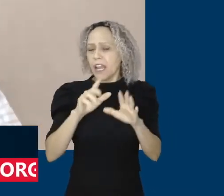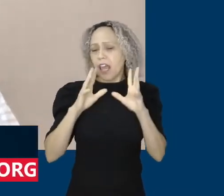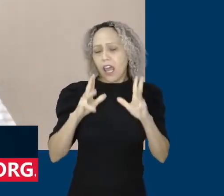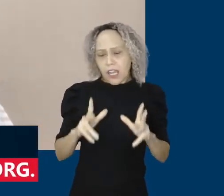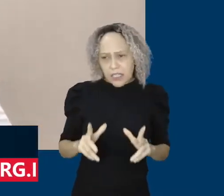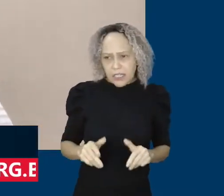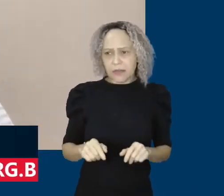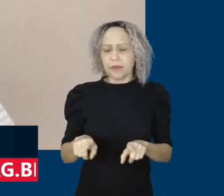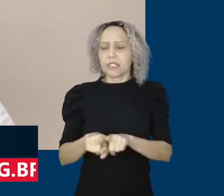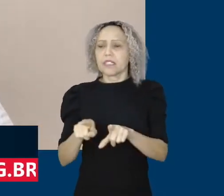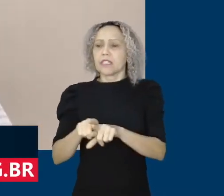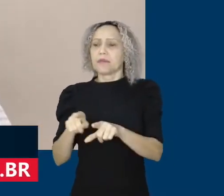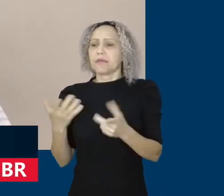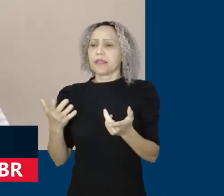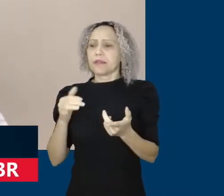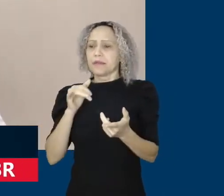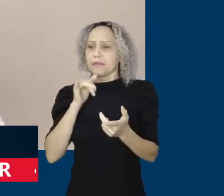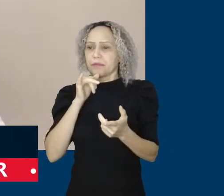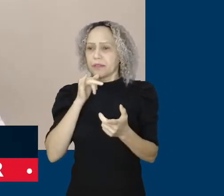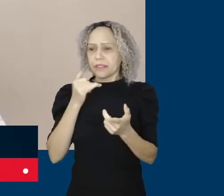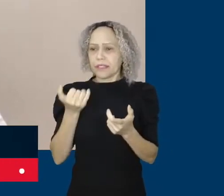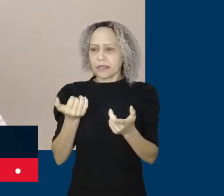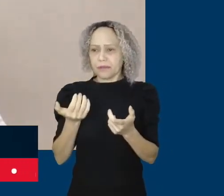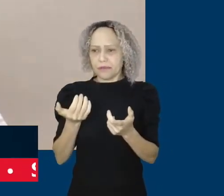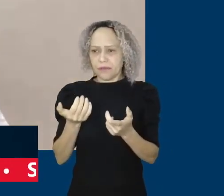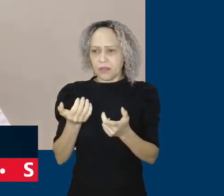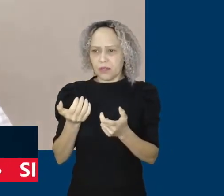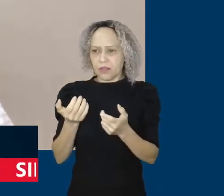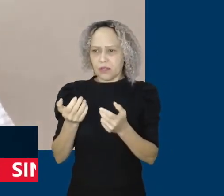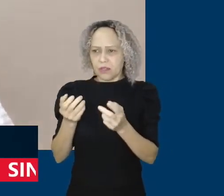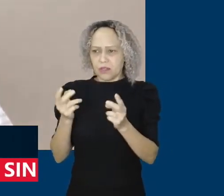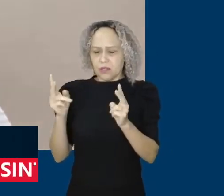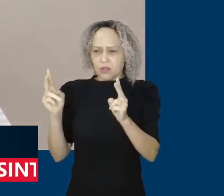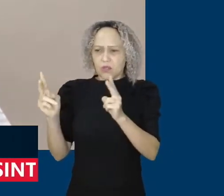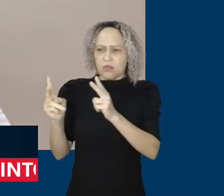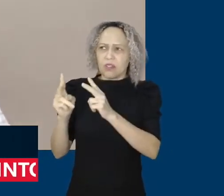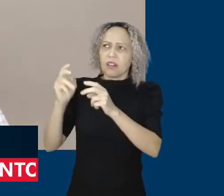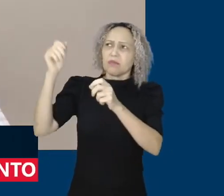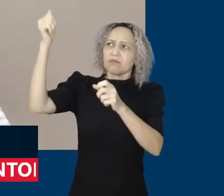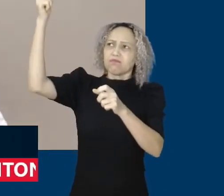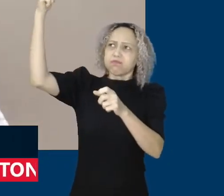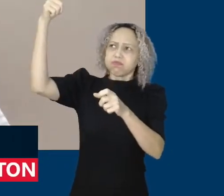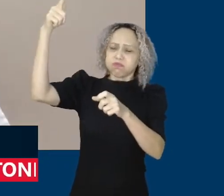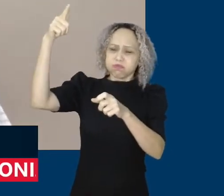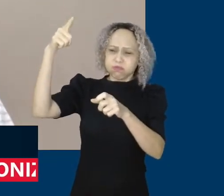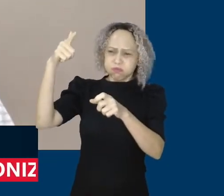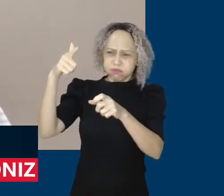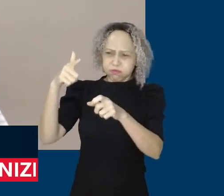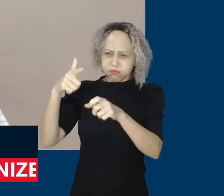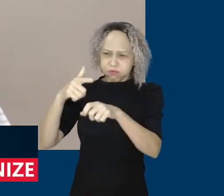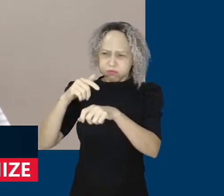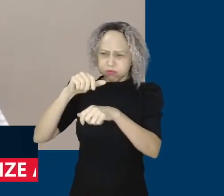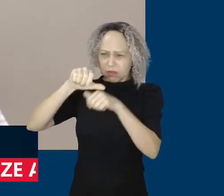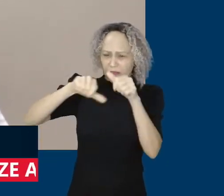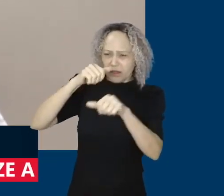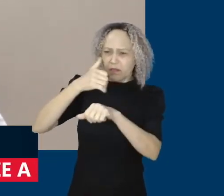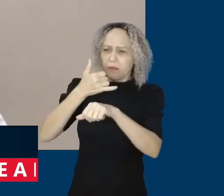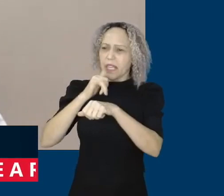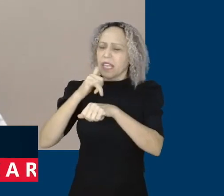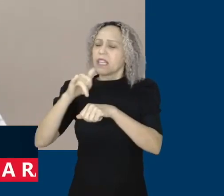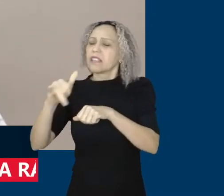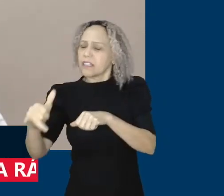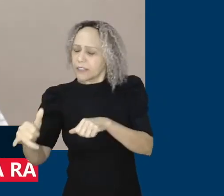também tem os seus impactos, mas é tida também como energia limpa, a energia solar, Então, a conversão, digamos assim, a